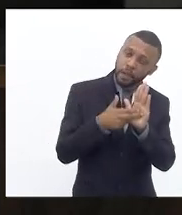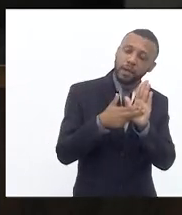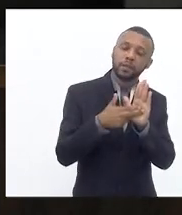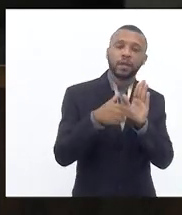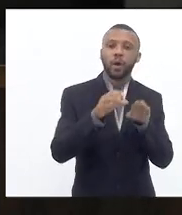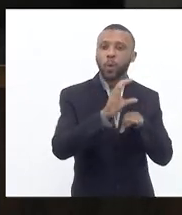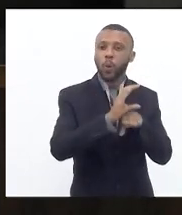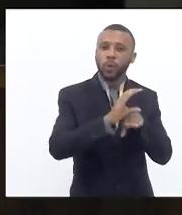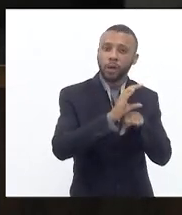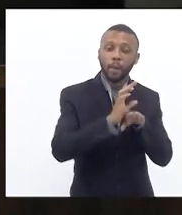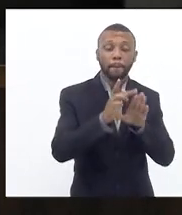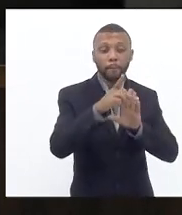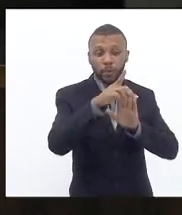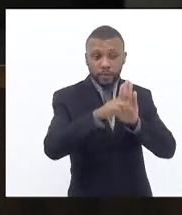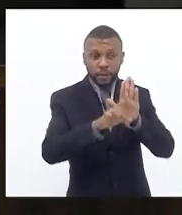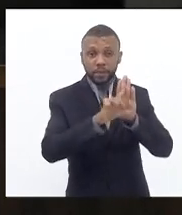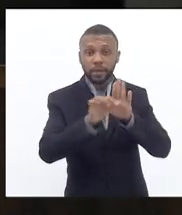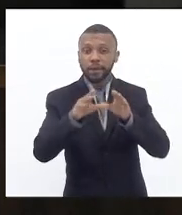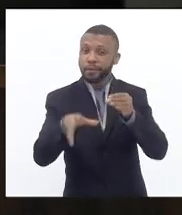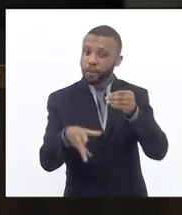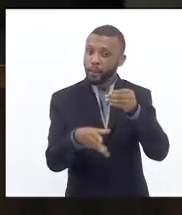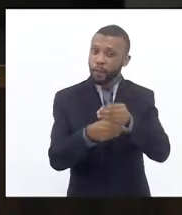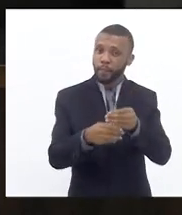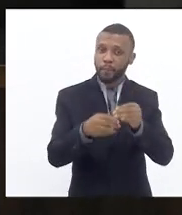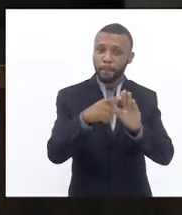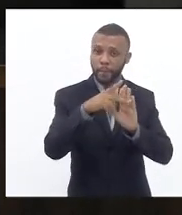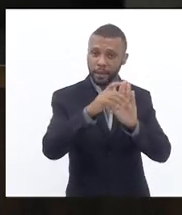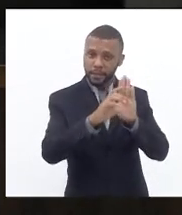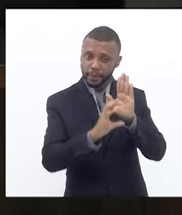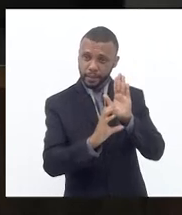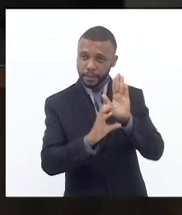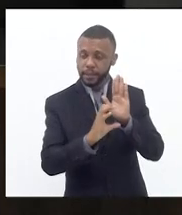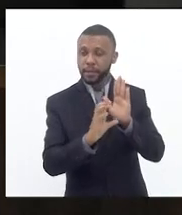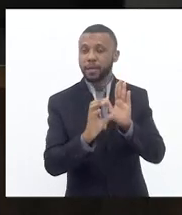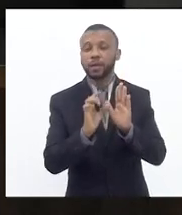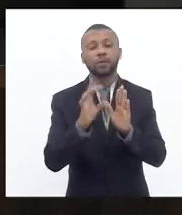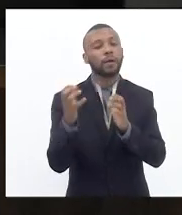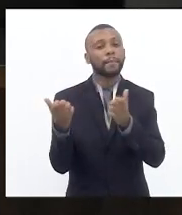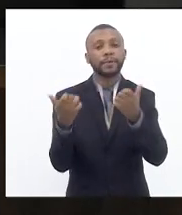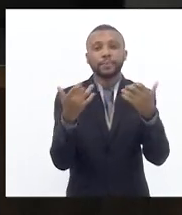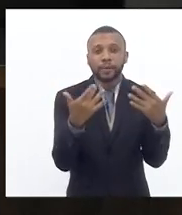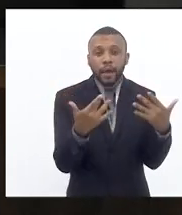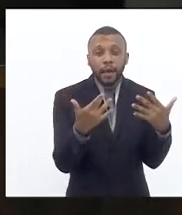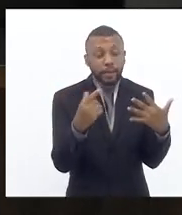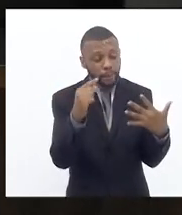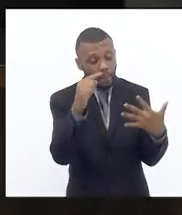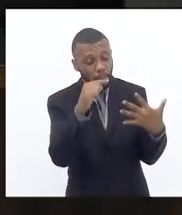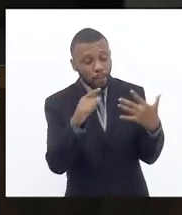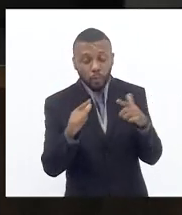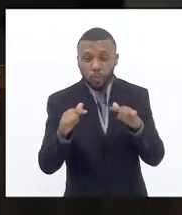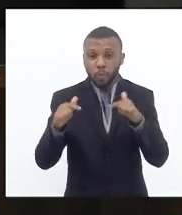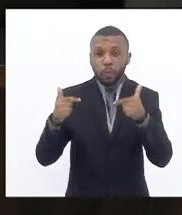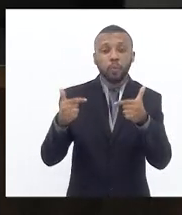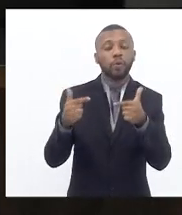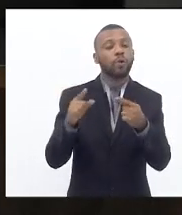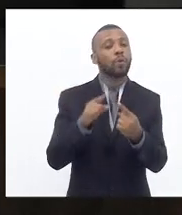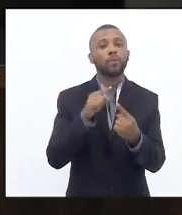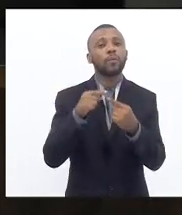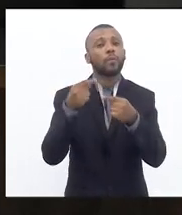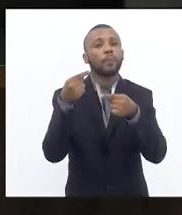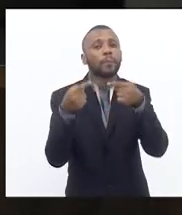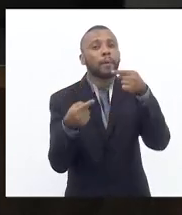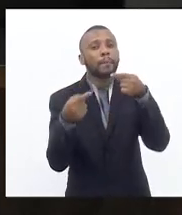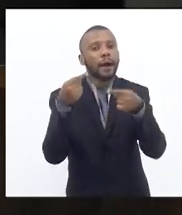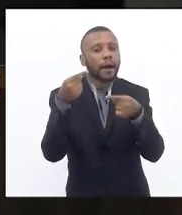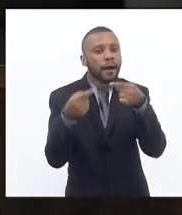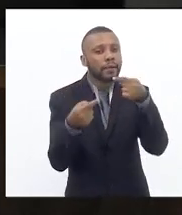no projeto de lei complementar Claro vou não é só para dizer que tudo está sendo feito como debate eu